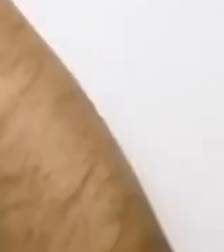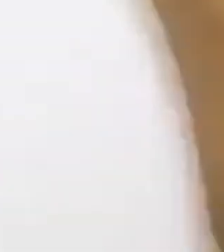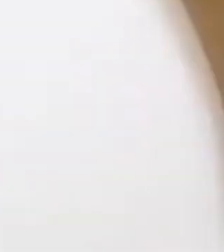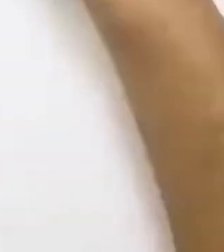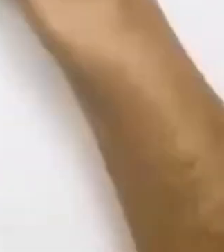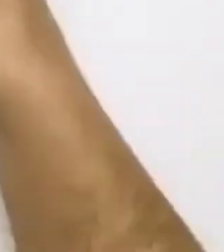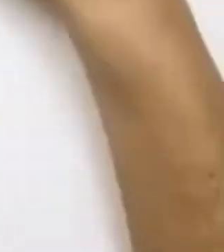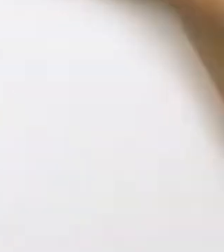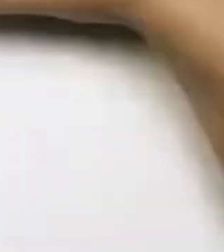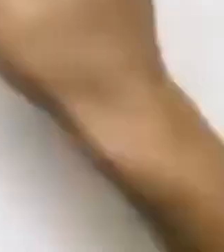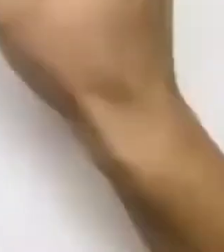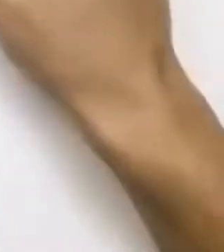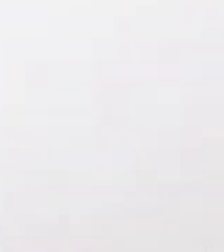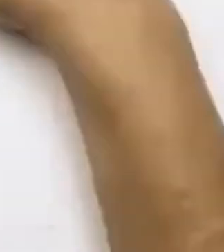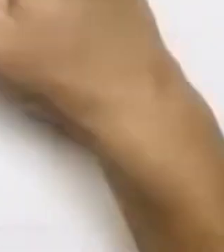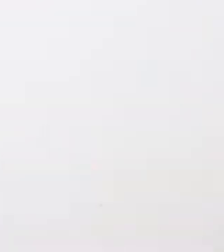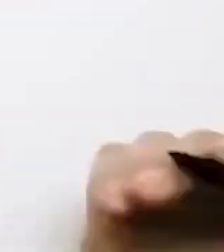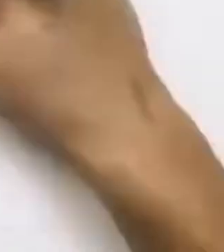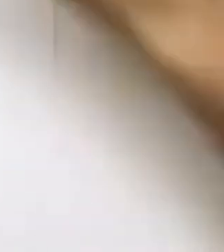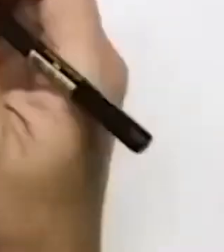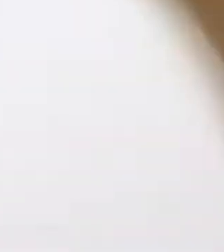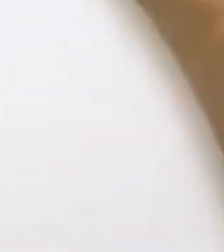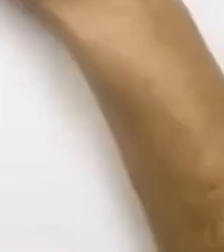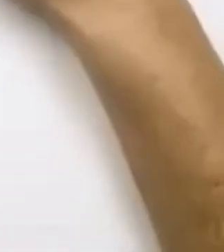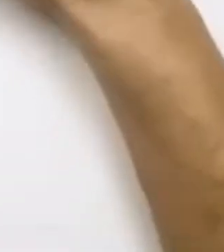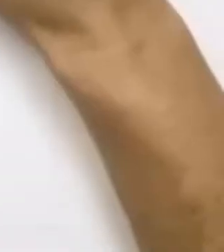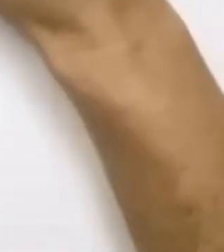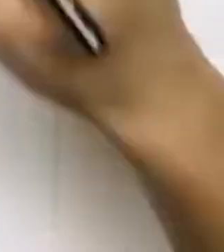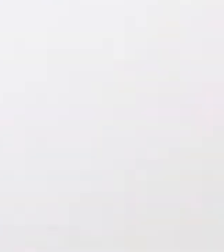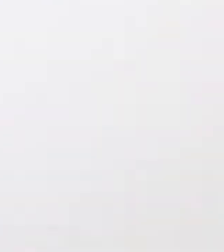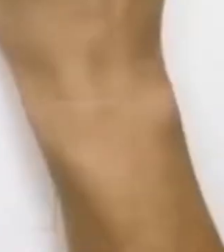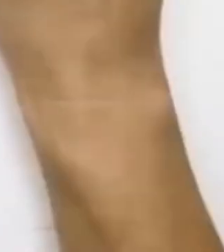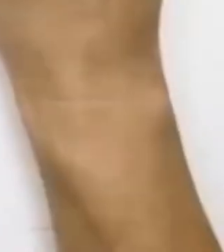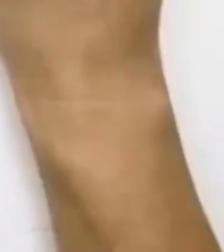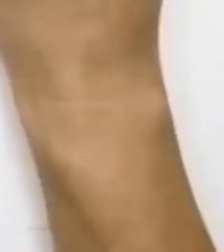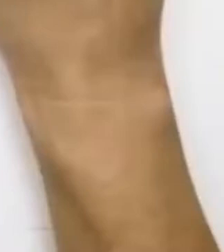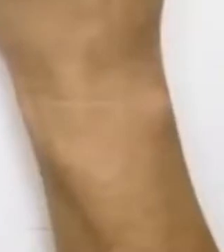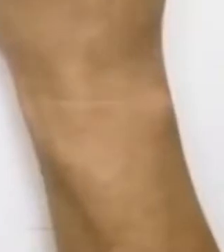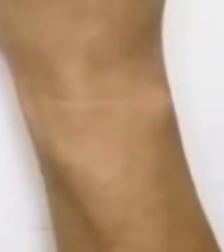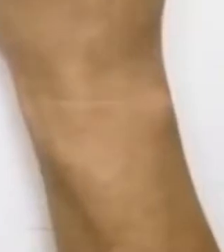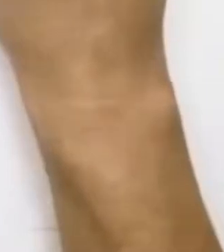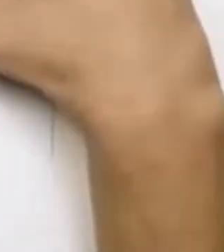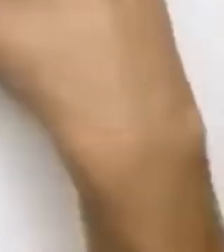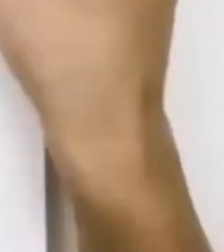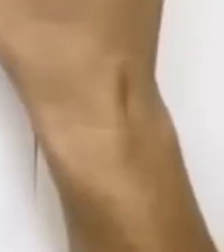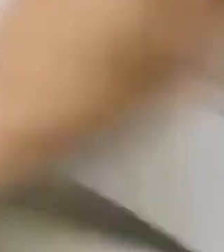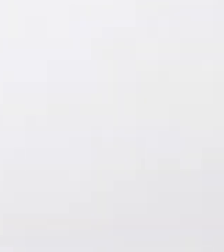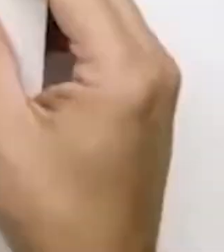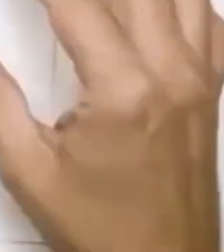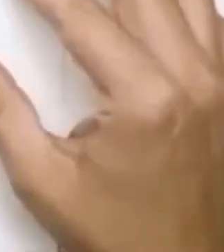exija a apresentação do documento emitido pelo Ministério da Agricultura, Pecuária e Abastecimento.